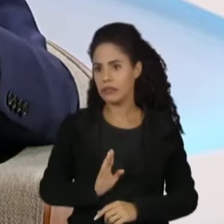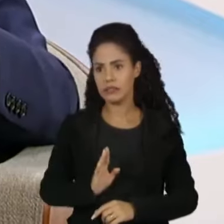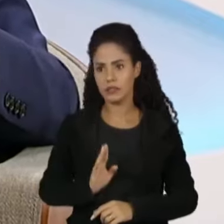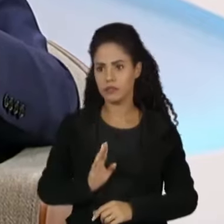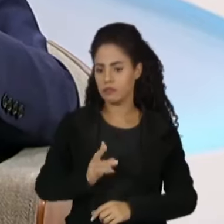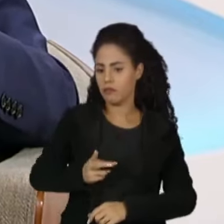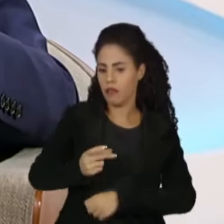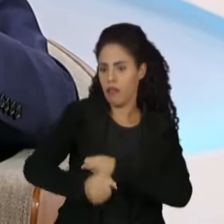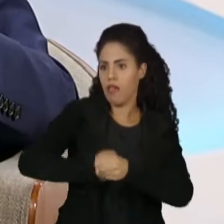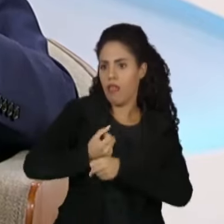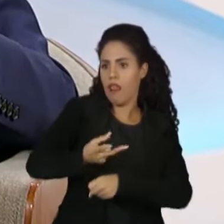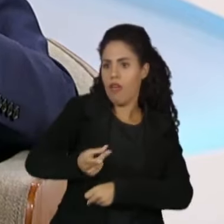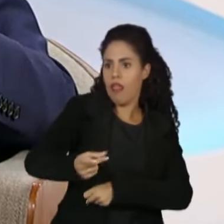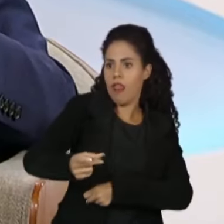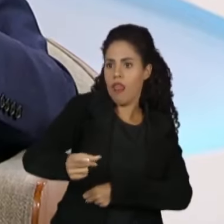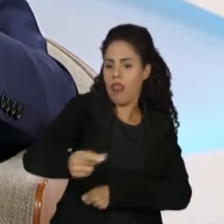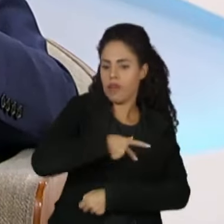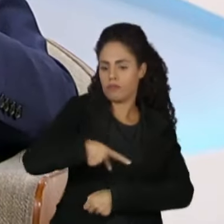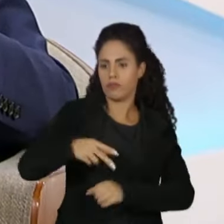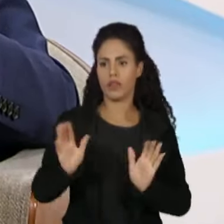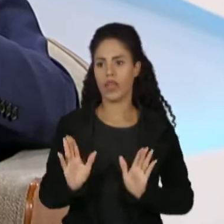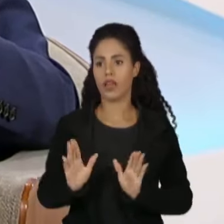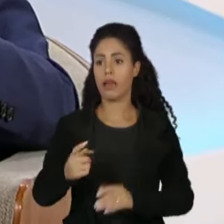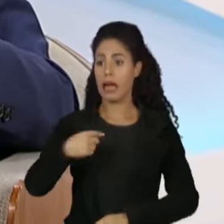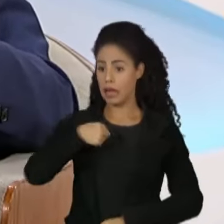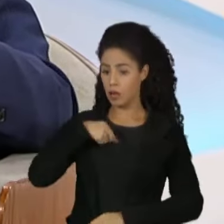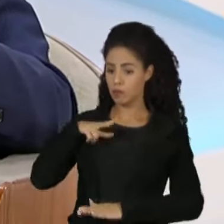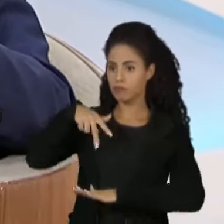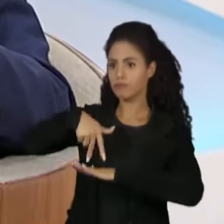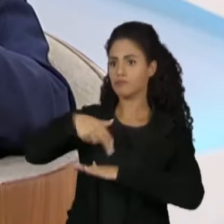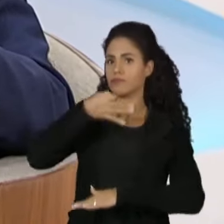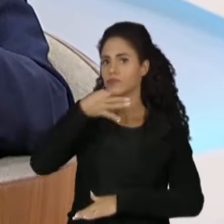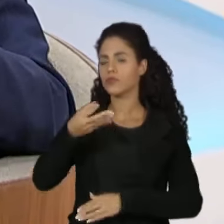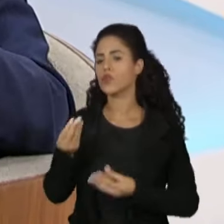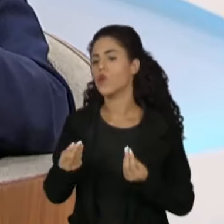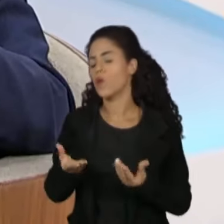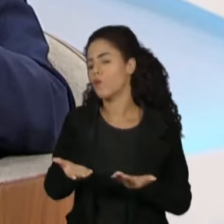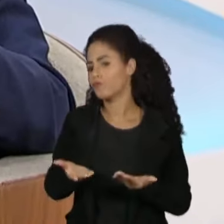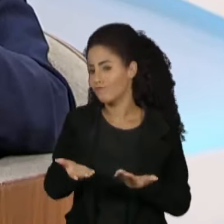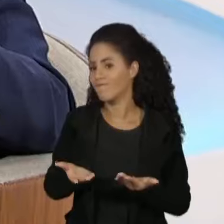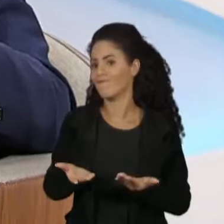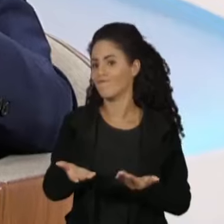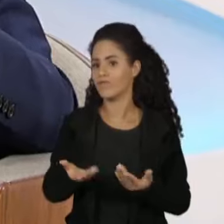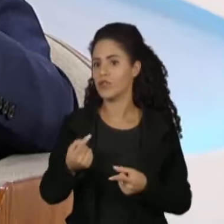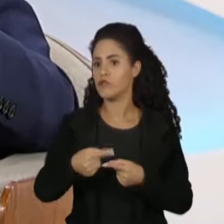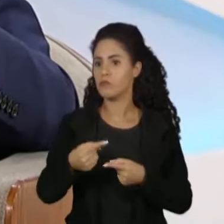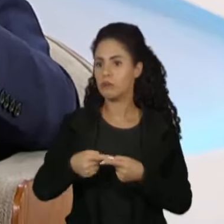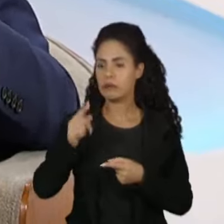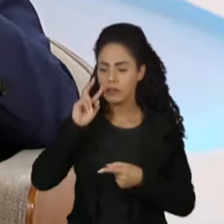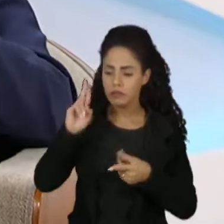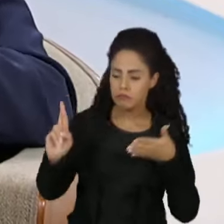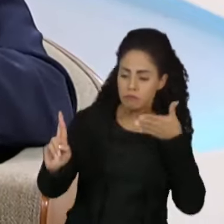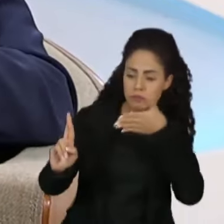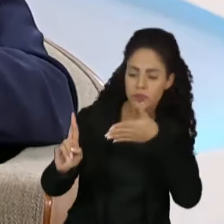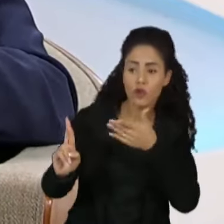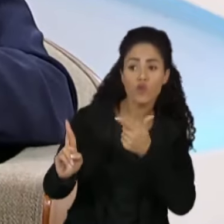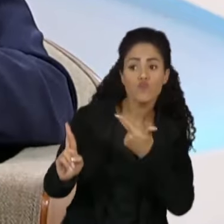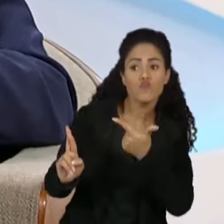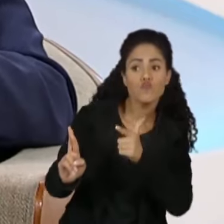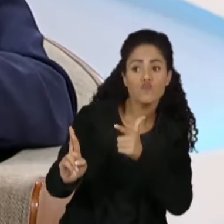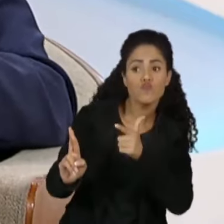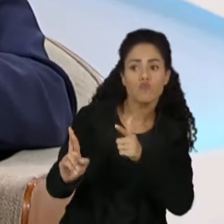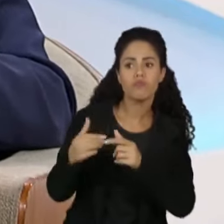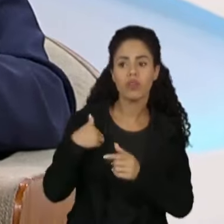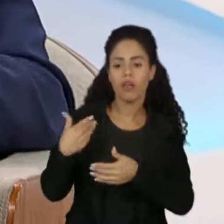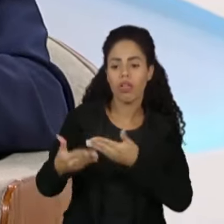mandato. E aí a minha posição passou a ser, é pior do que não ter o modelo ideal, é você ter um modelo que